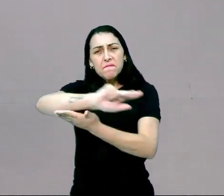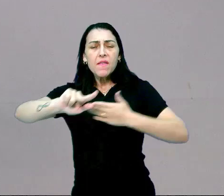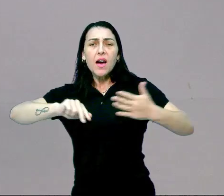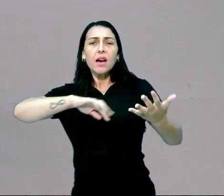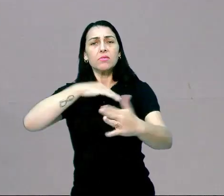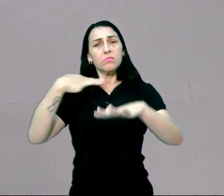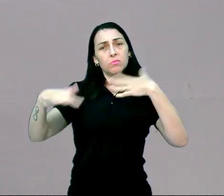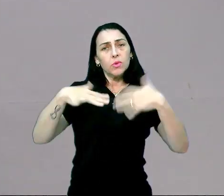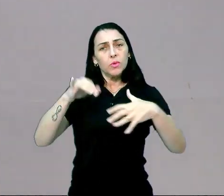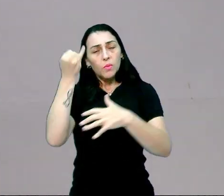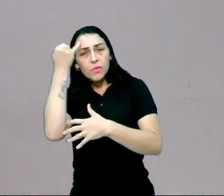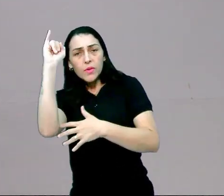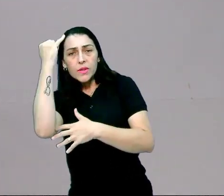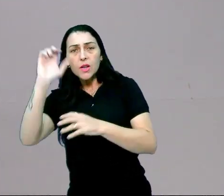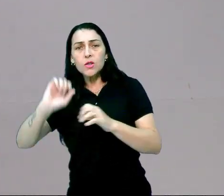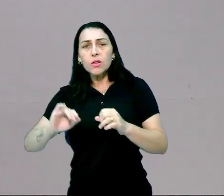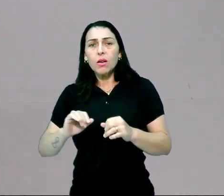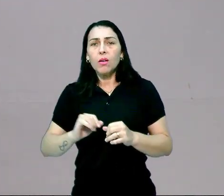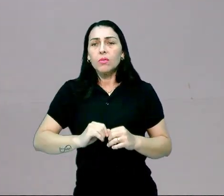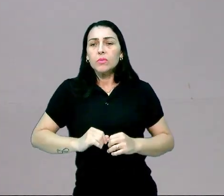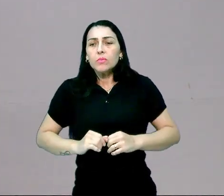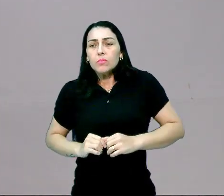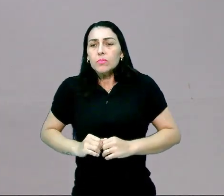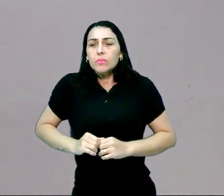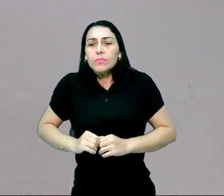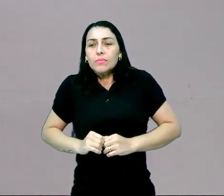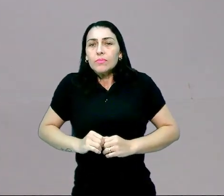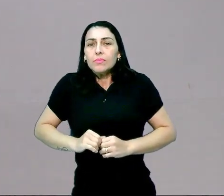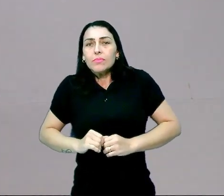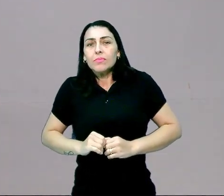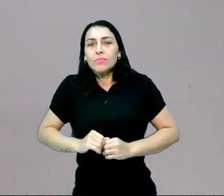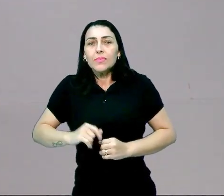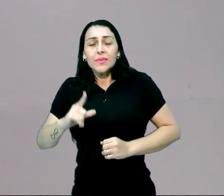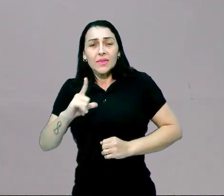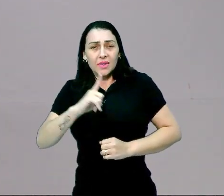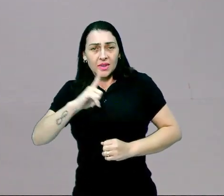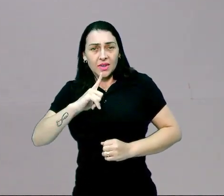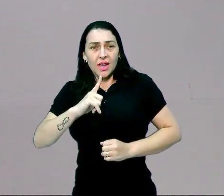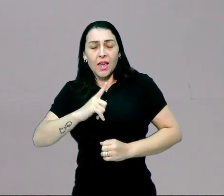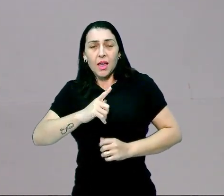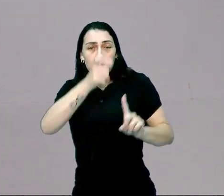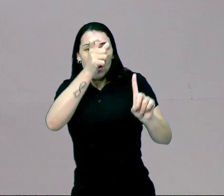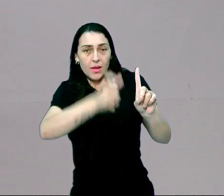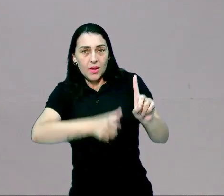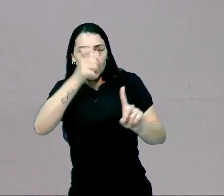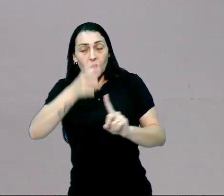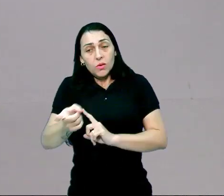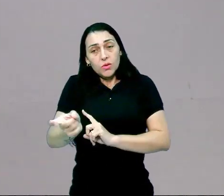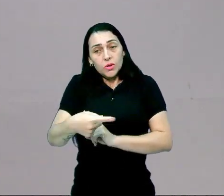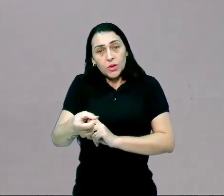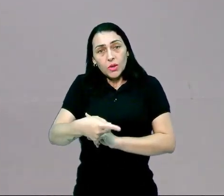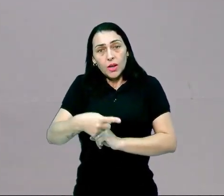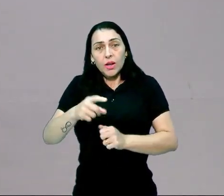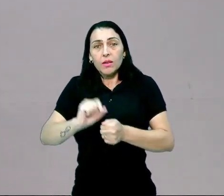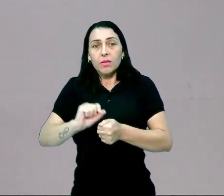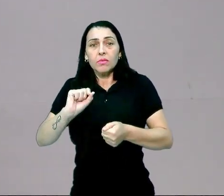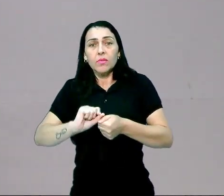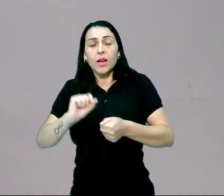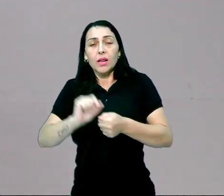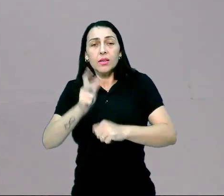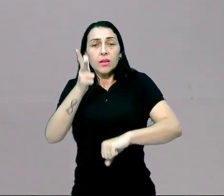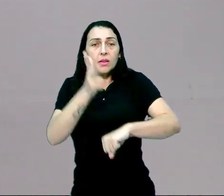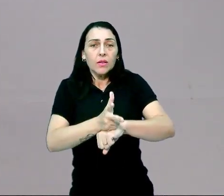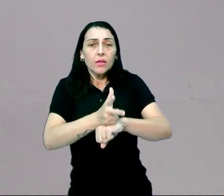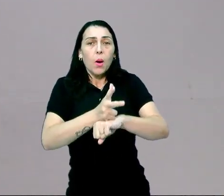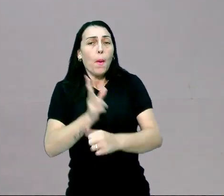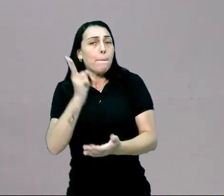posso criar, eu posso só aqui, ó, a dança do ombrinho. Acho que tem até personagens de TikTok que gravaram tudo